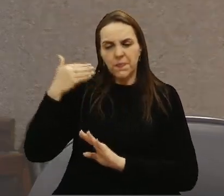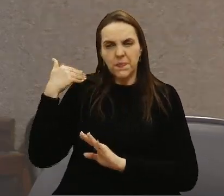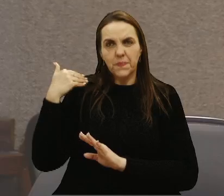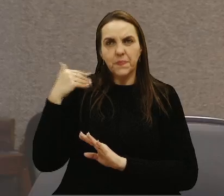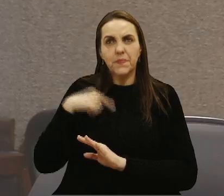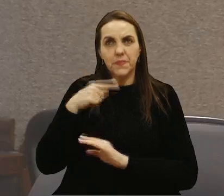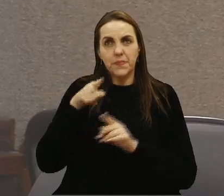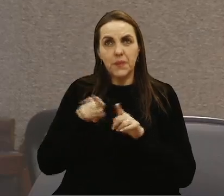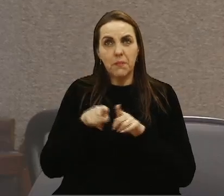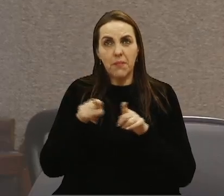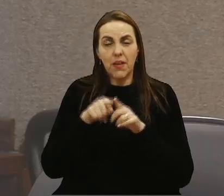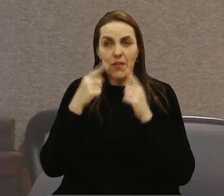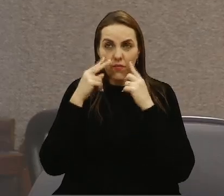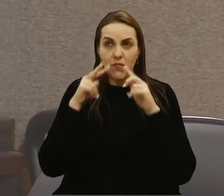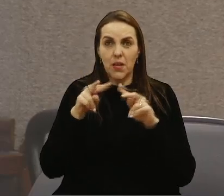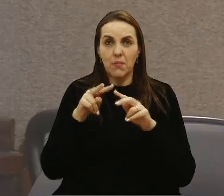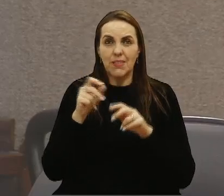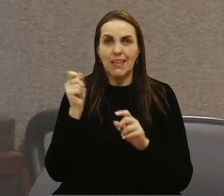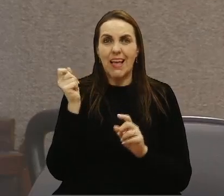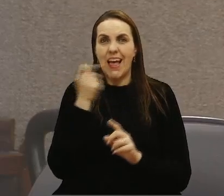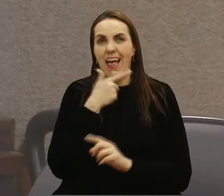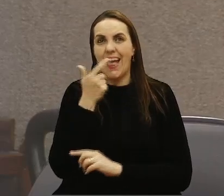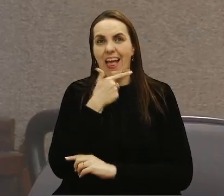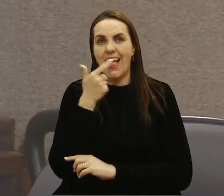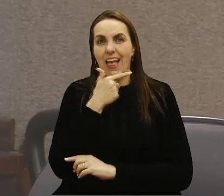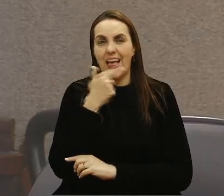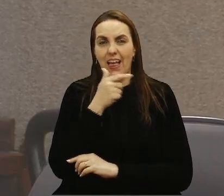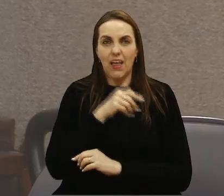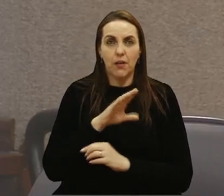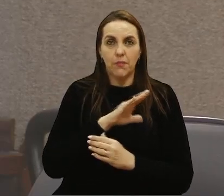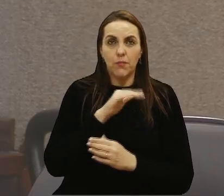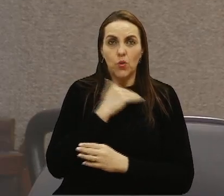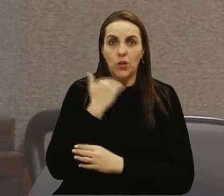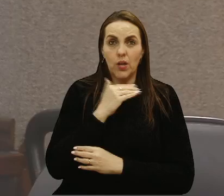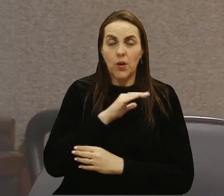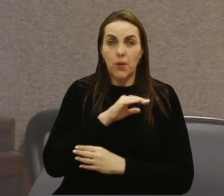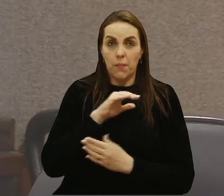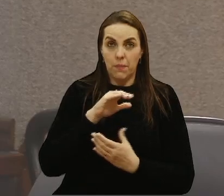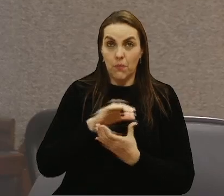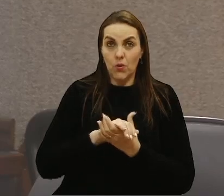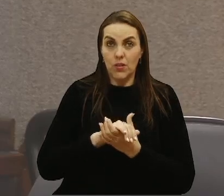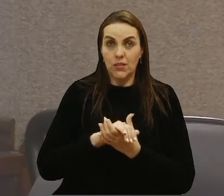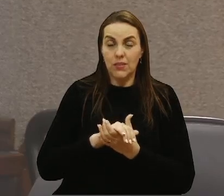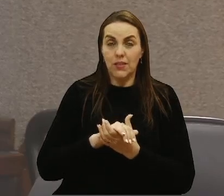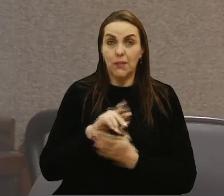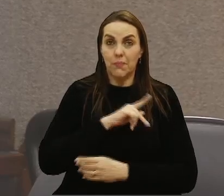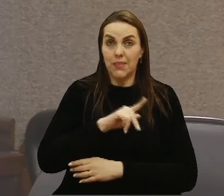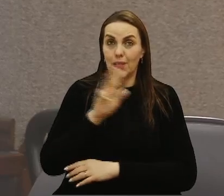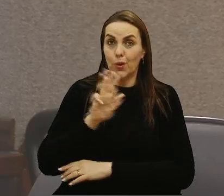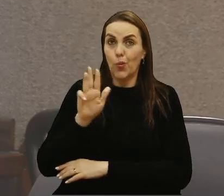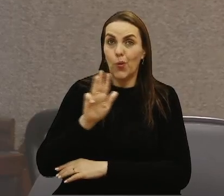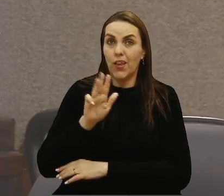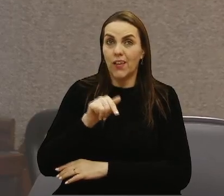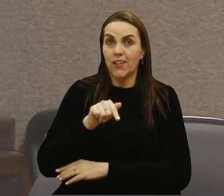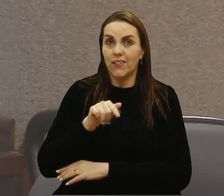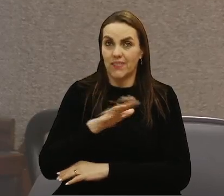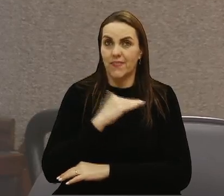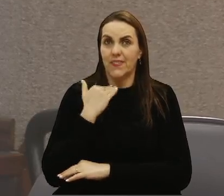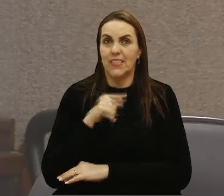gente viu zombarem da morte da esposa do presidente Lula. A gente viu